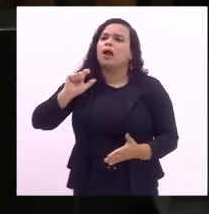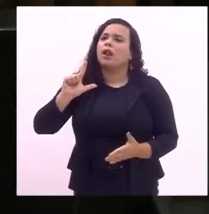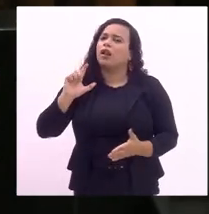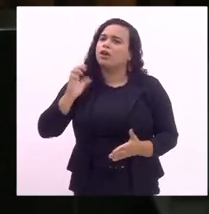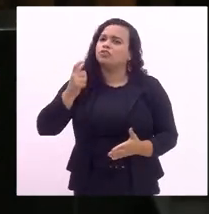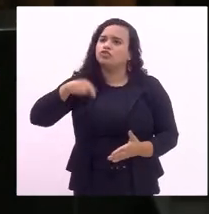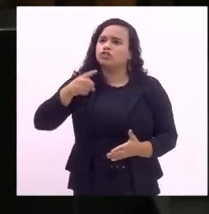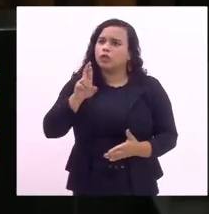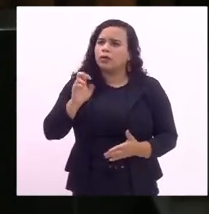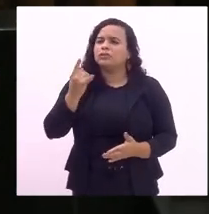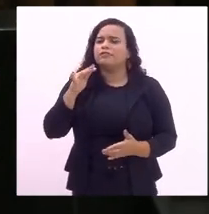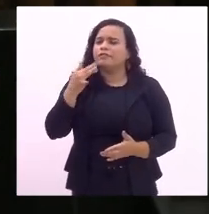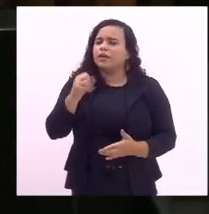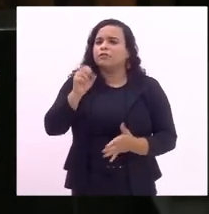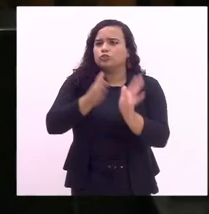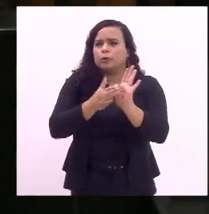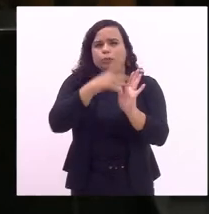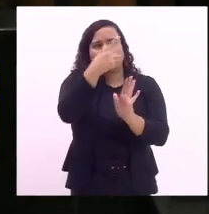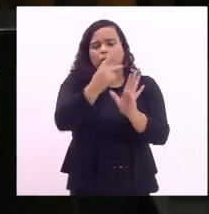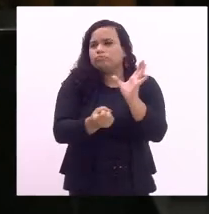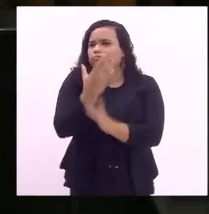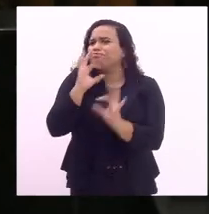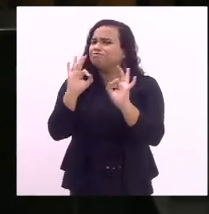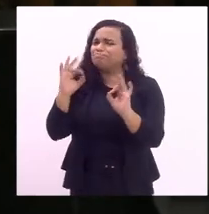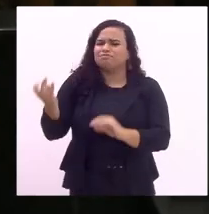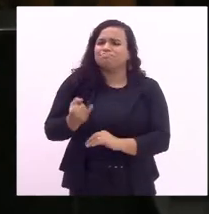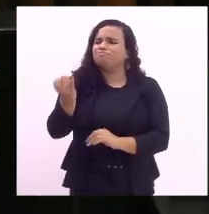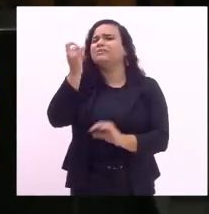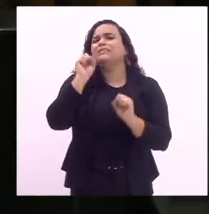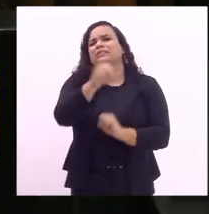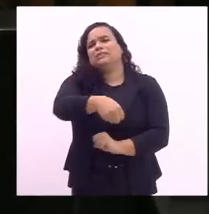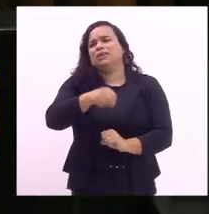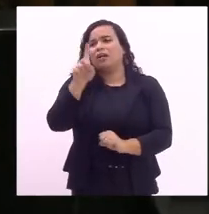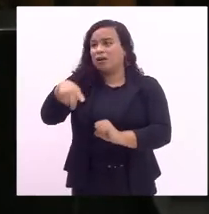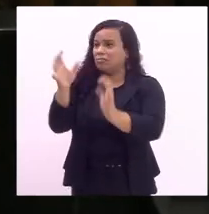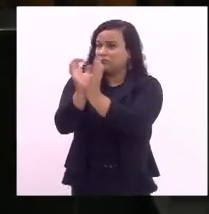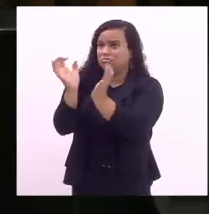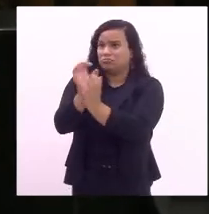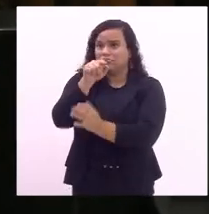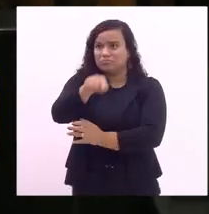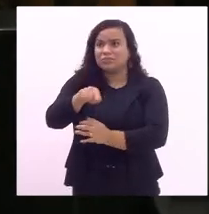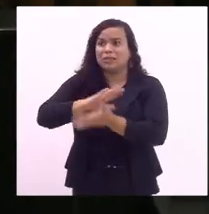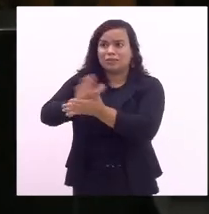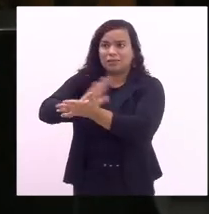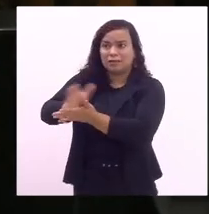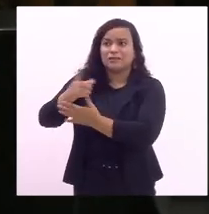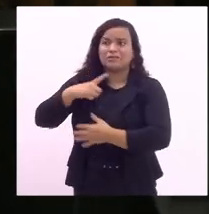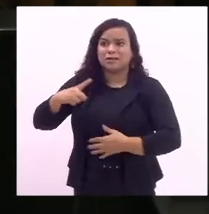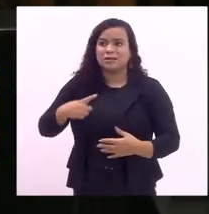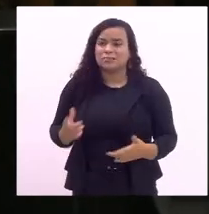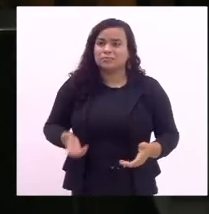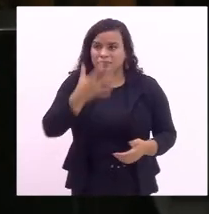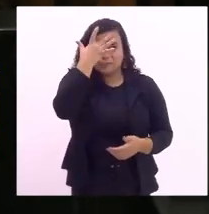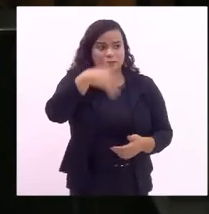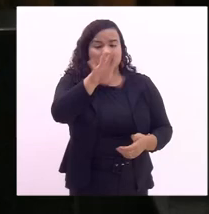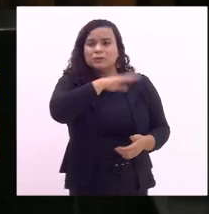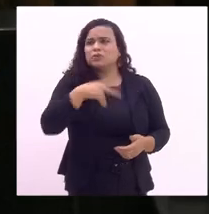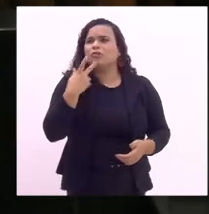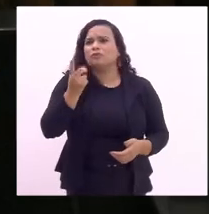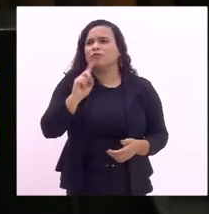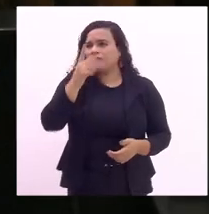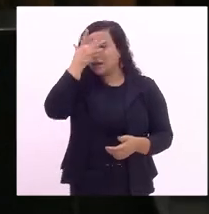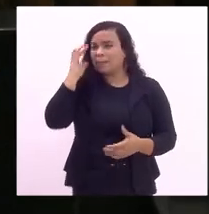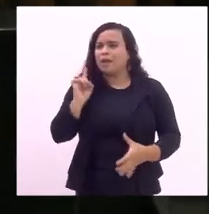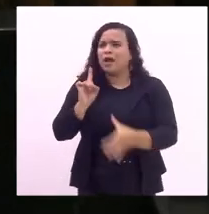É, sim, importante. É uma categoria, muitas vezes, discriminada. Ninguém fala do pessoal que entra para